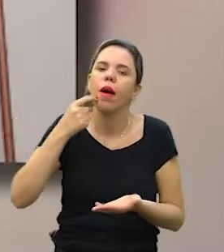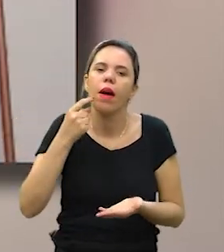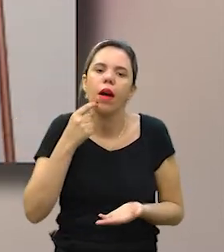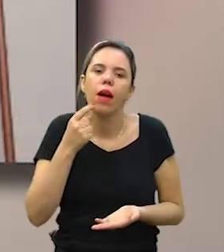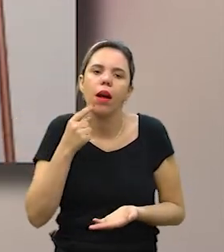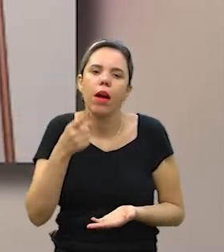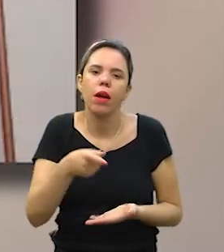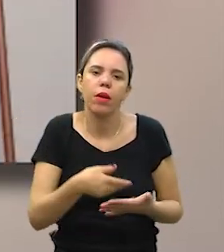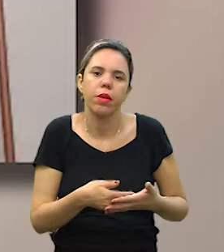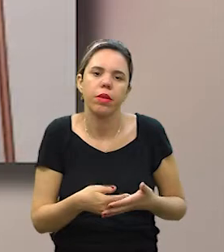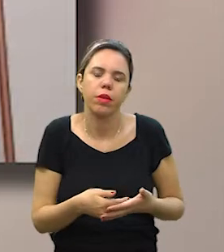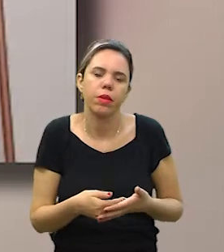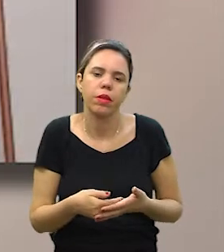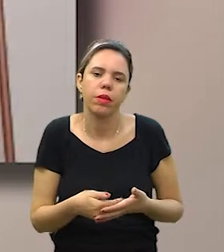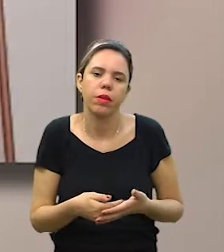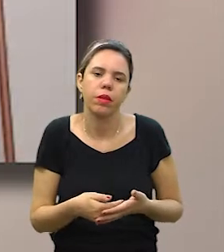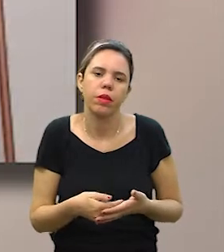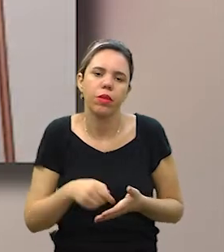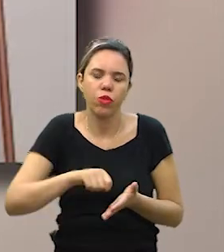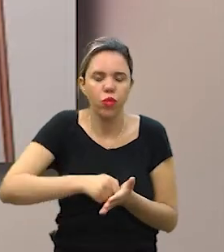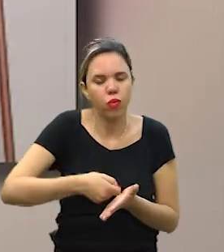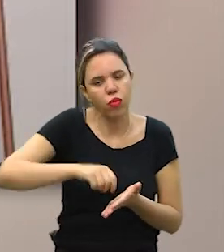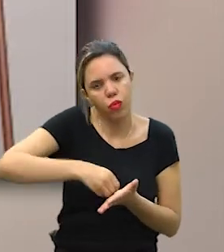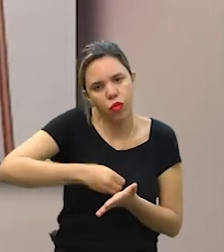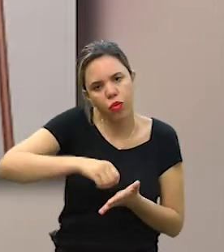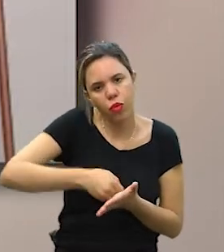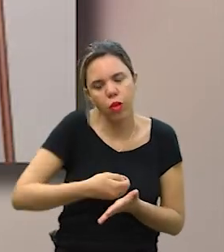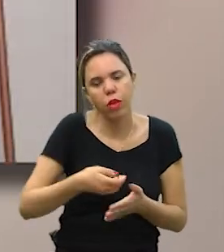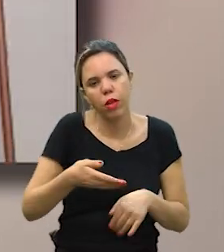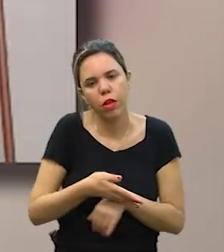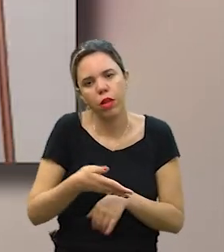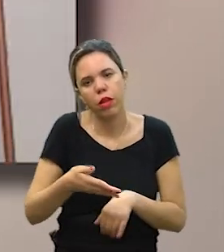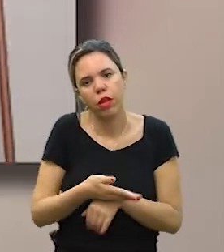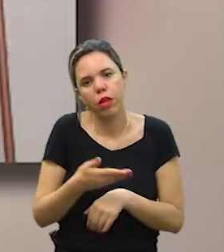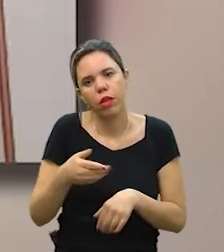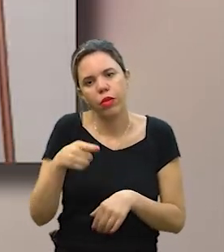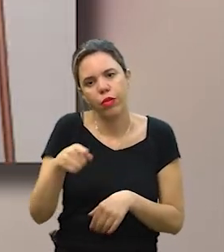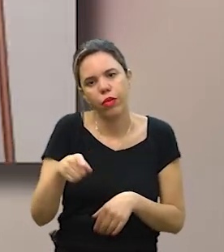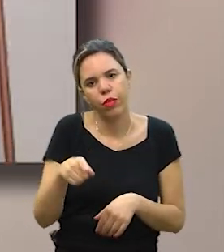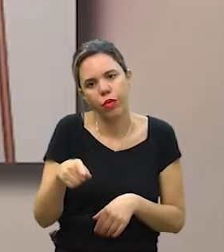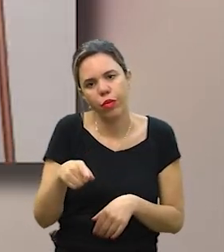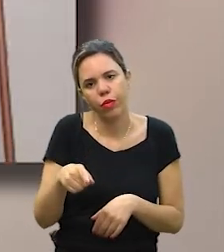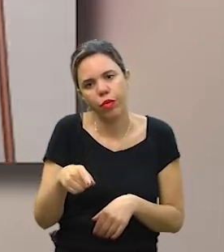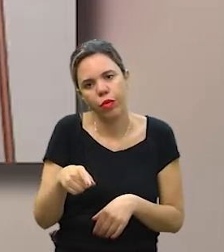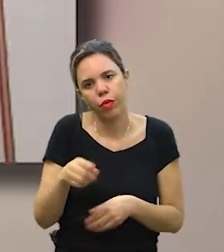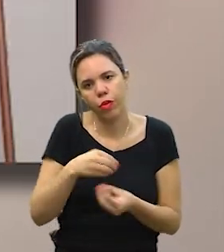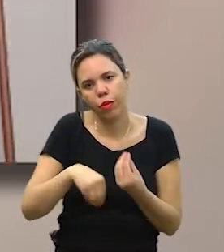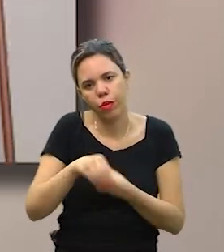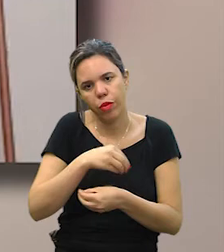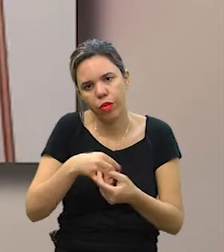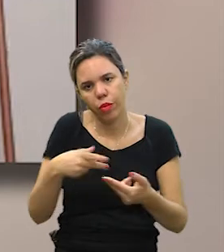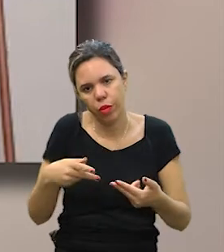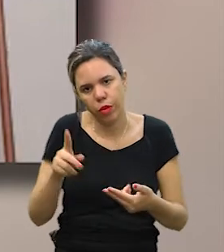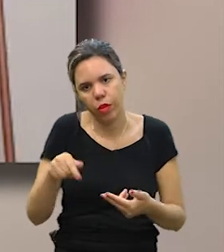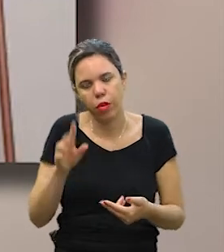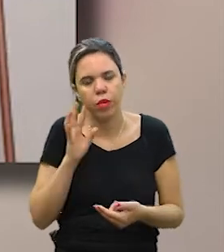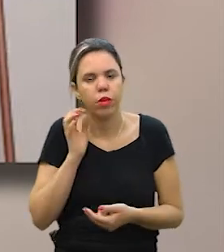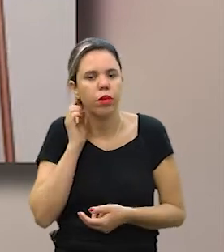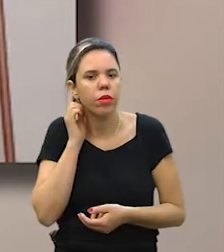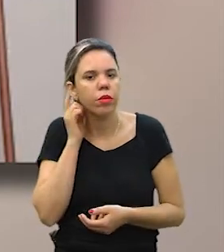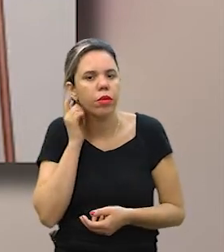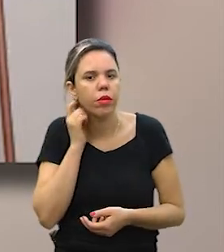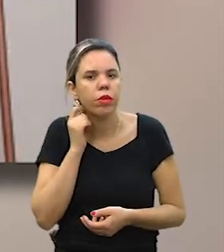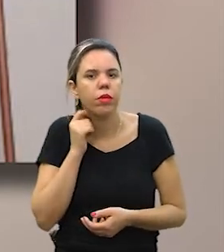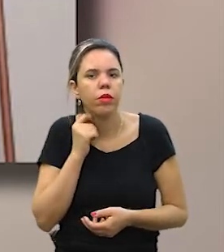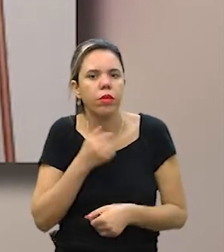a boquinha desse bebê o alimento amassadinho. Então, o participativo, onde você mescla as duas coisas, é bem